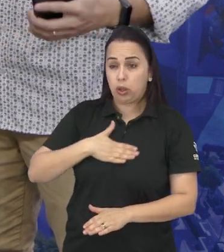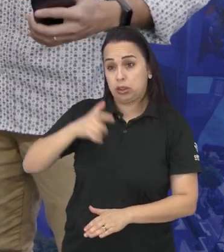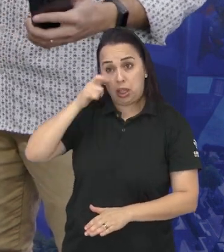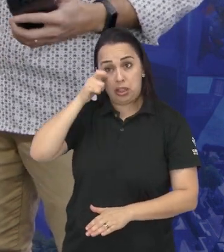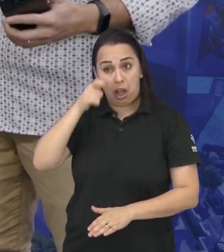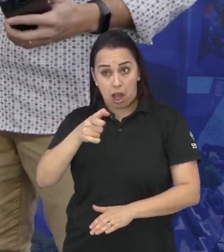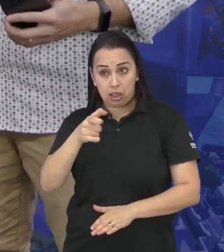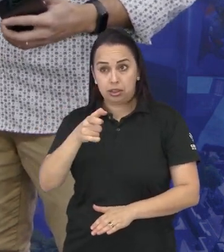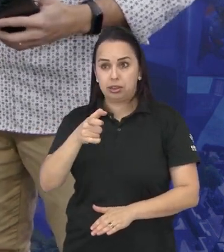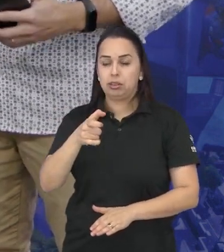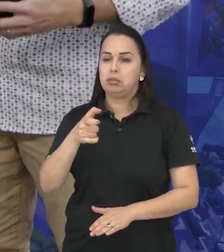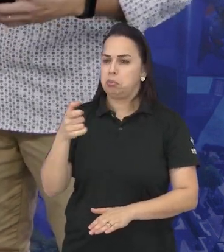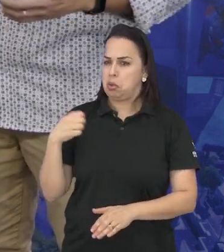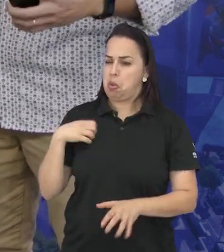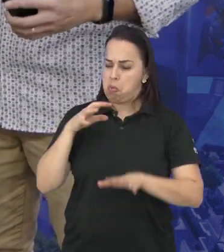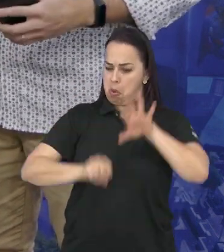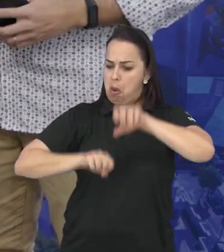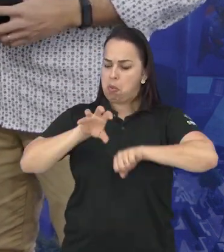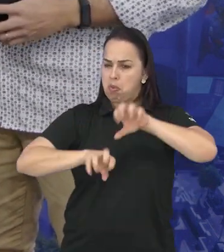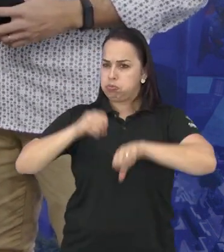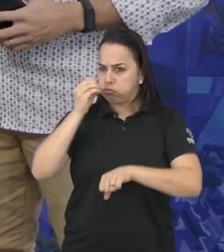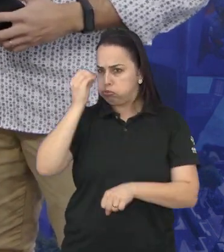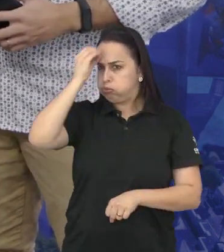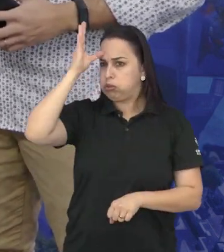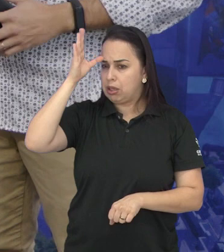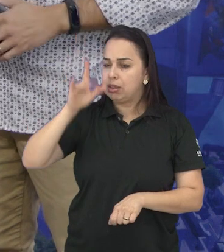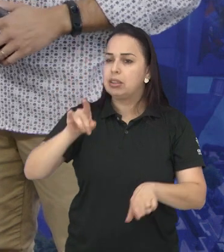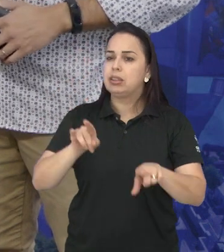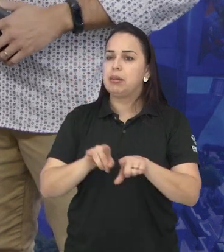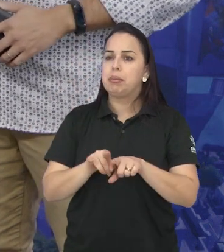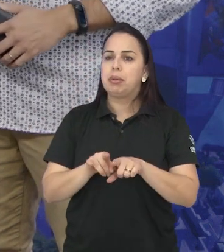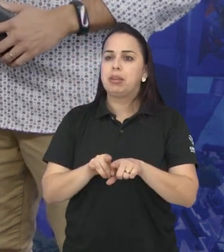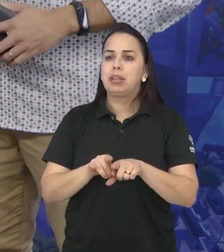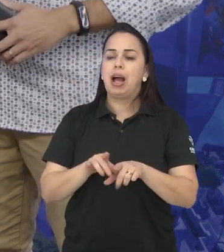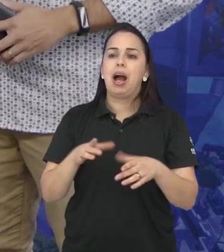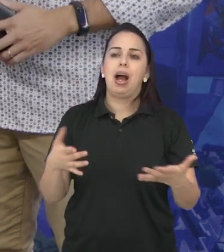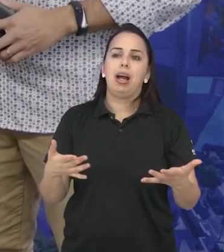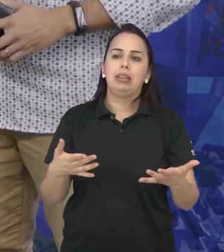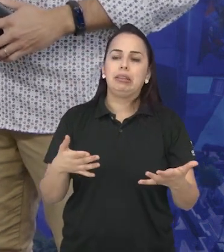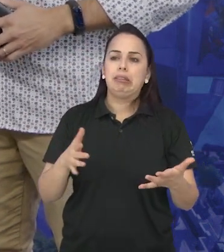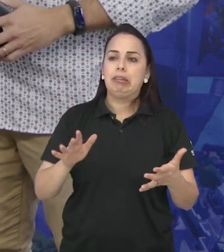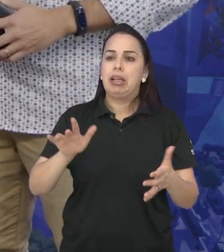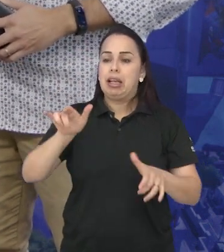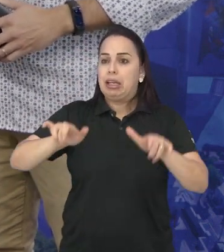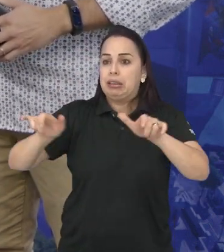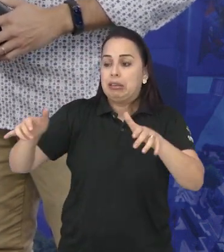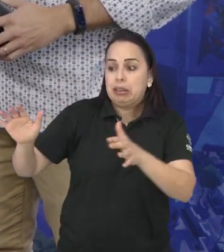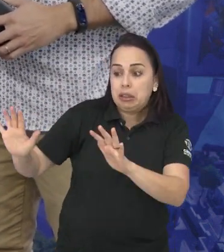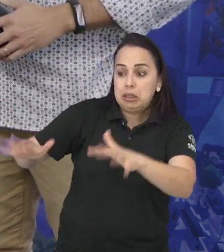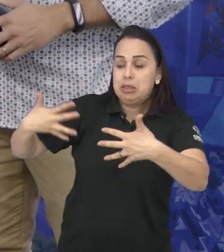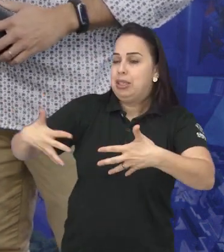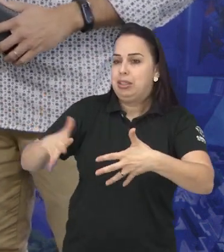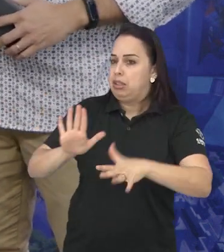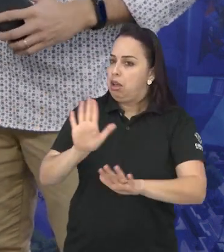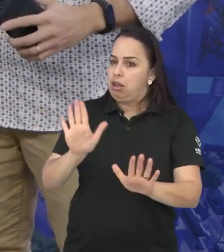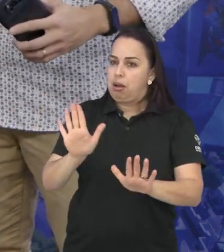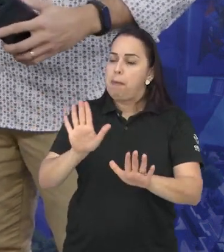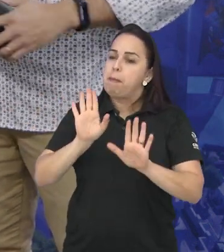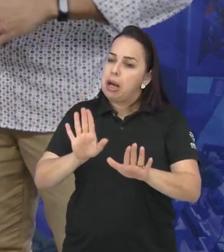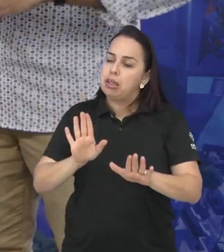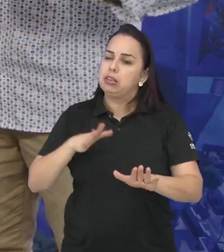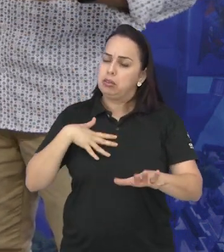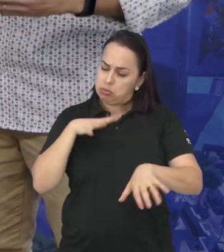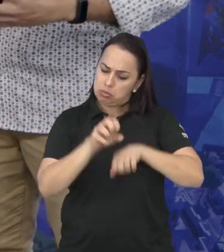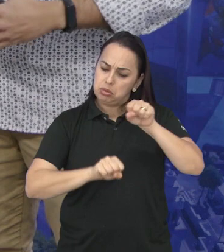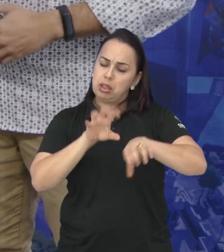gosta, se você tem interesse, vale muito a pena correr atrás disso, mesmo não sendo o mais incentivado no início da